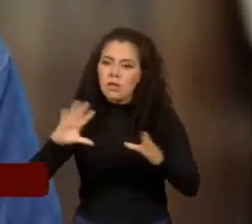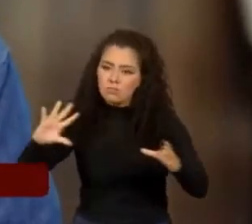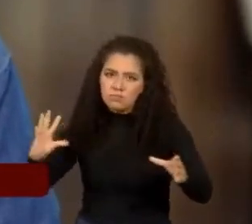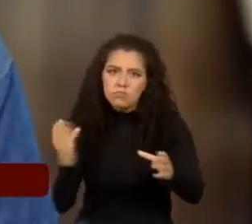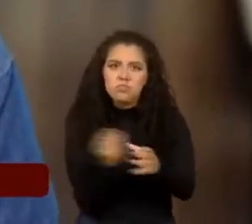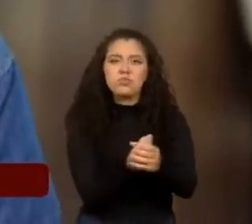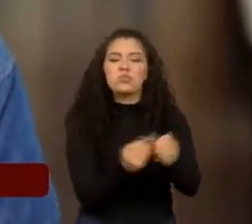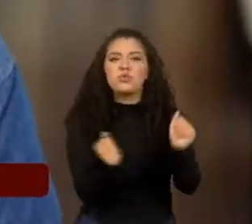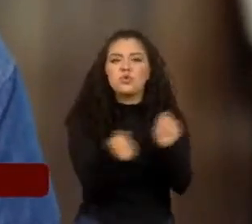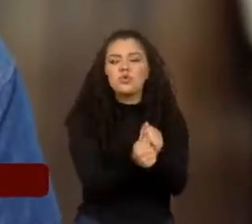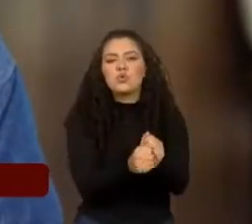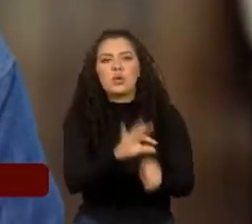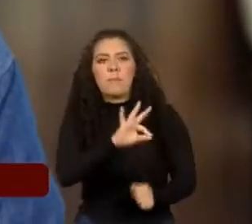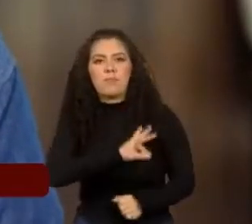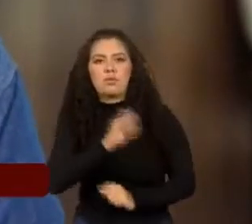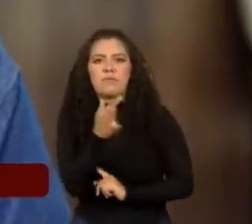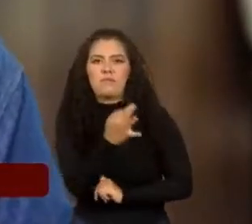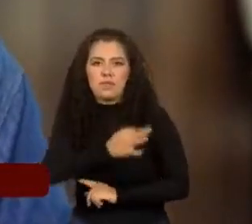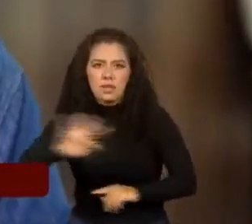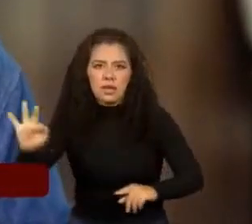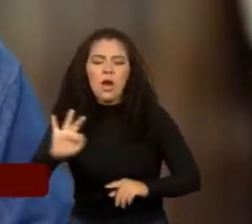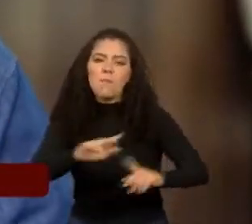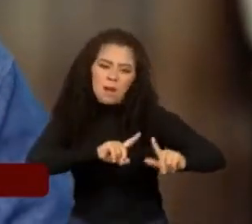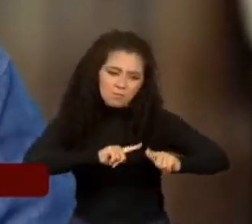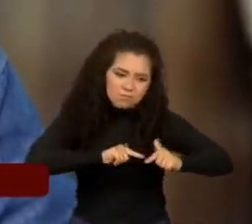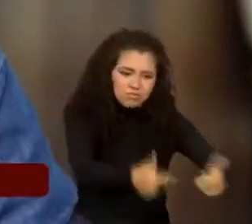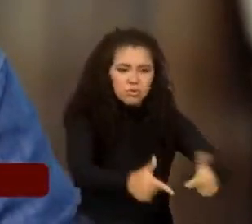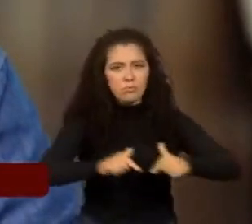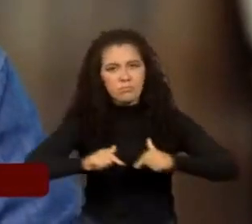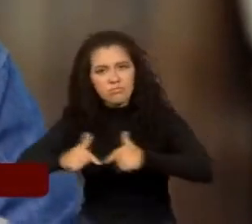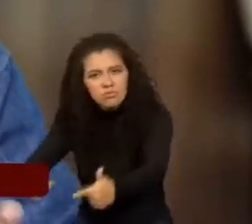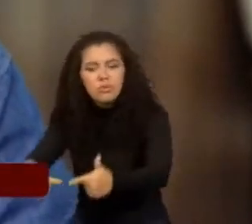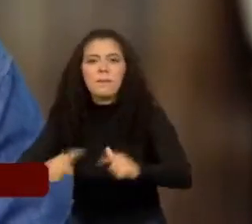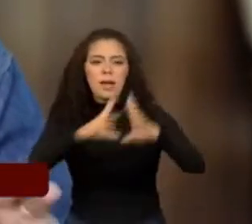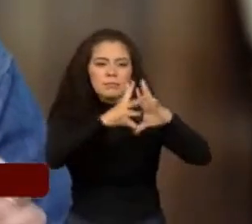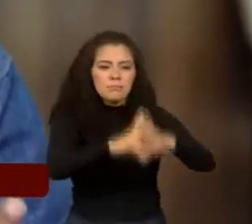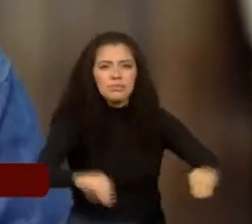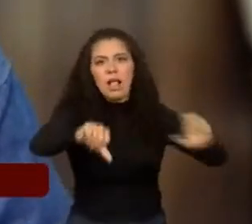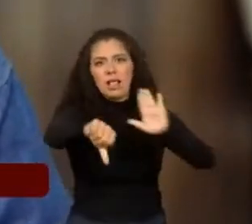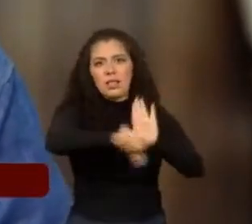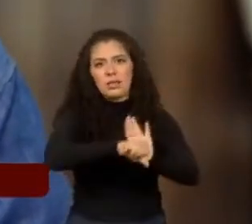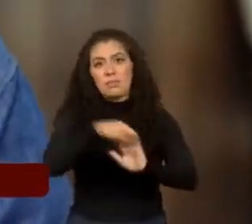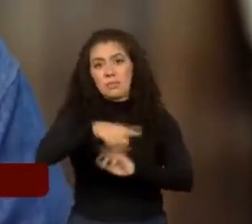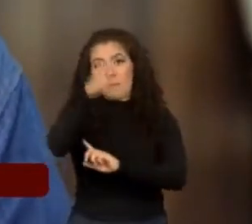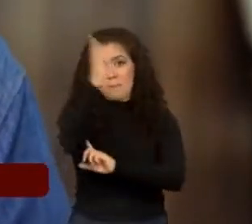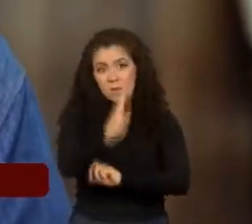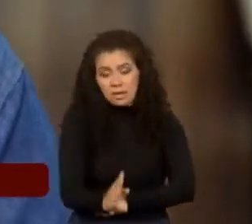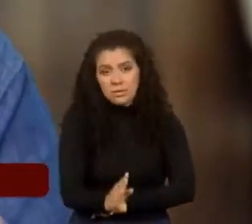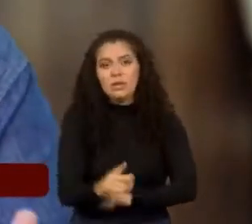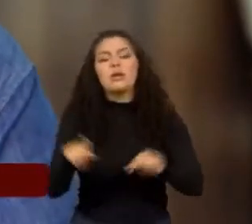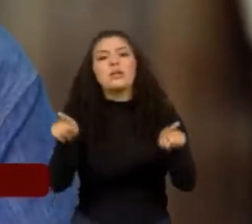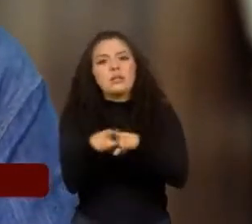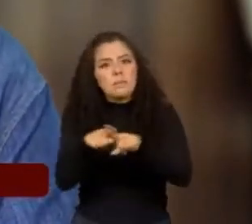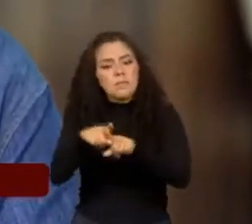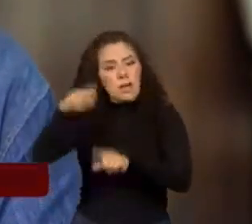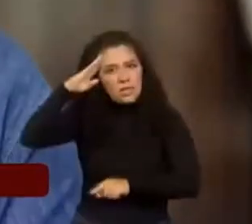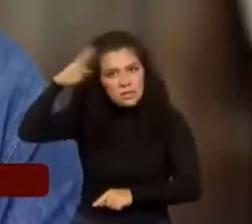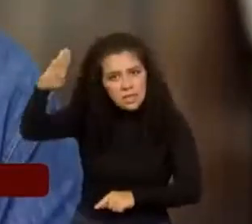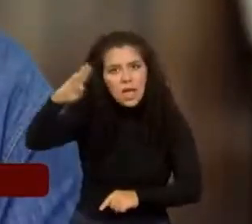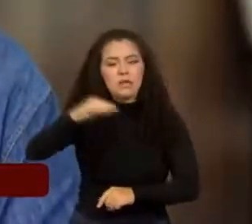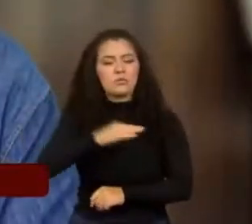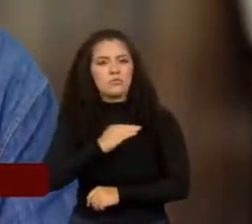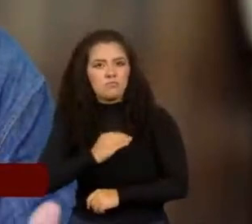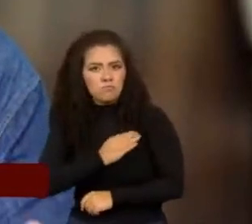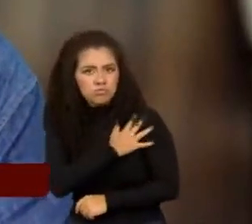gente combate definitivamente o crime organizado nesse país. E o Exército e a Aeronáutica irão trabalhar também na faixa de